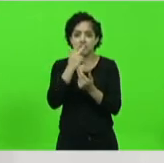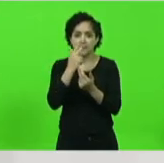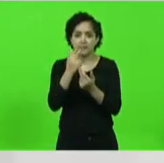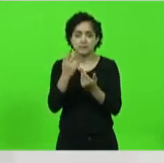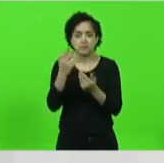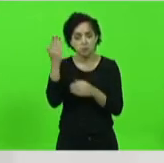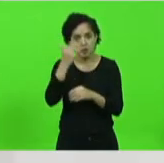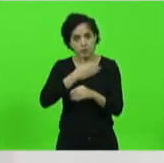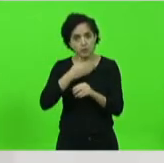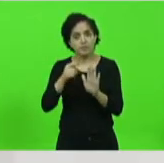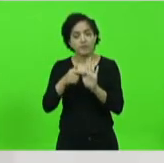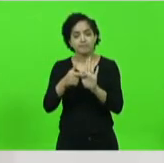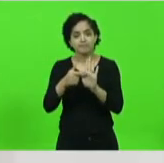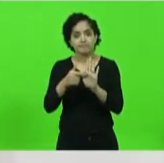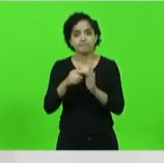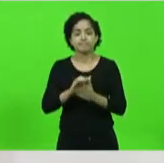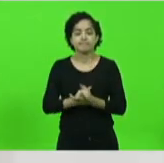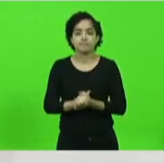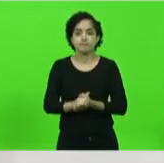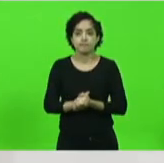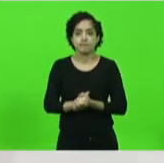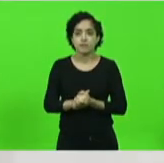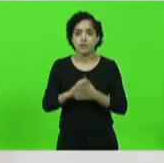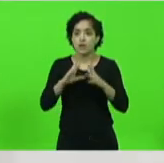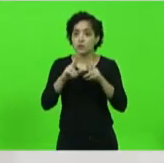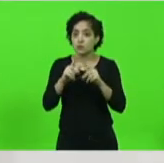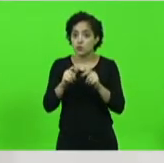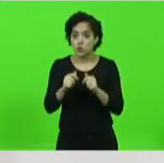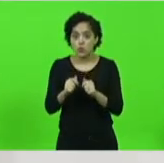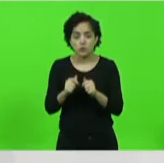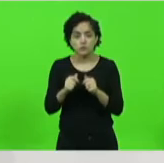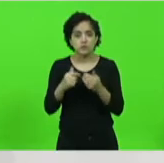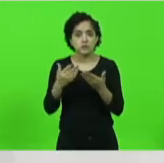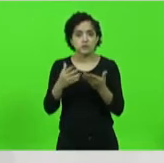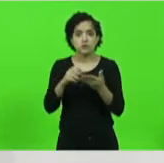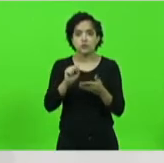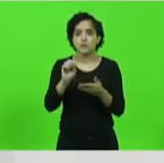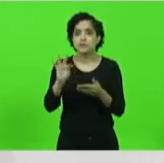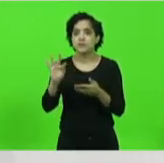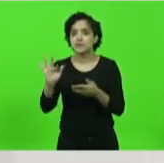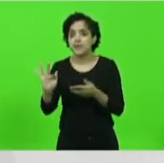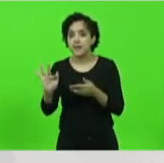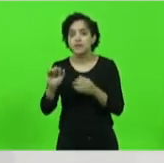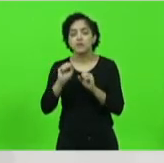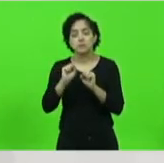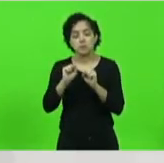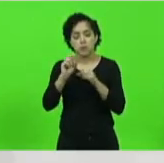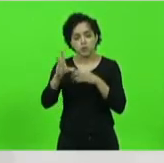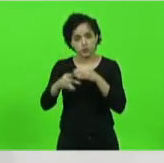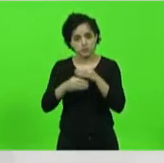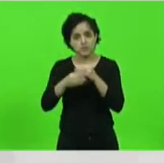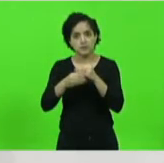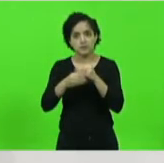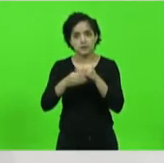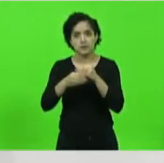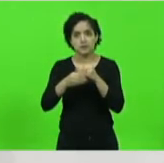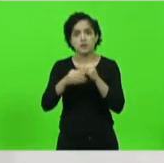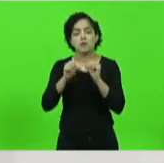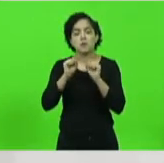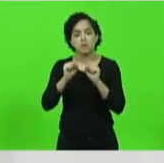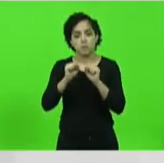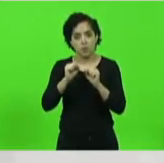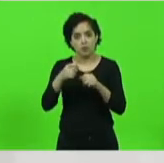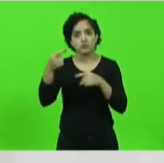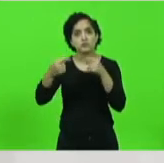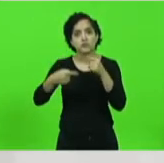prova. E todas as jurisprudências do STF, que nós podemos sim emendar. Nós podemos